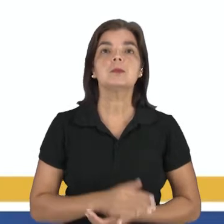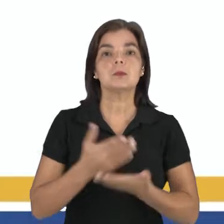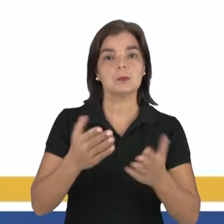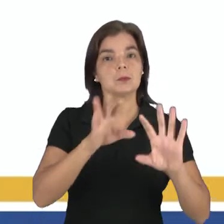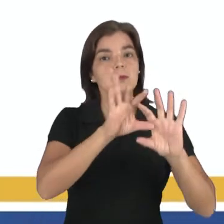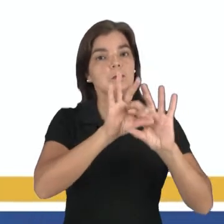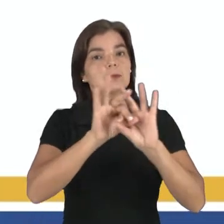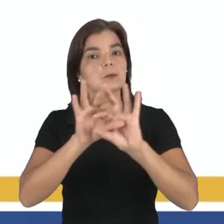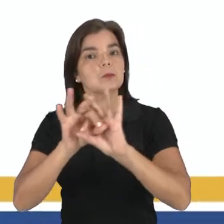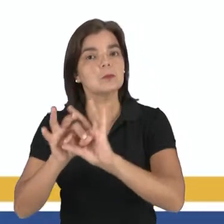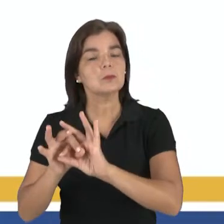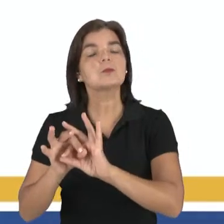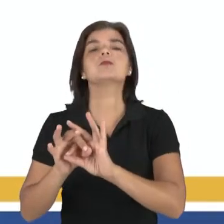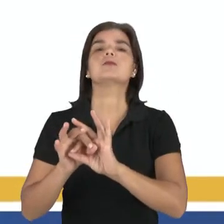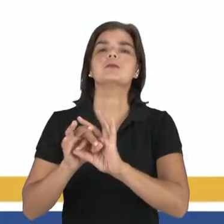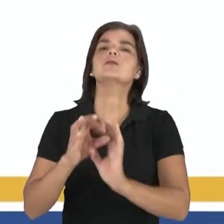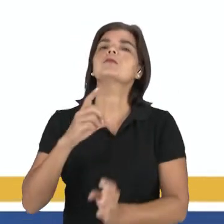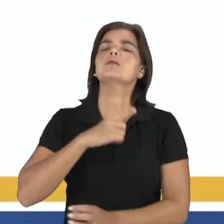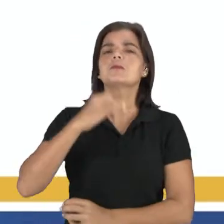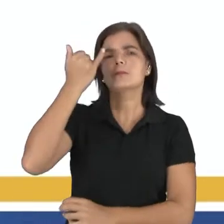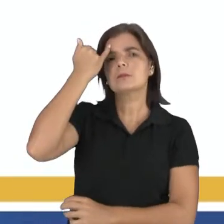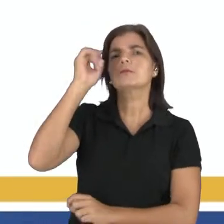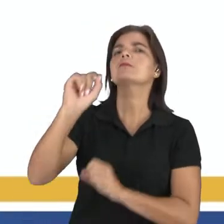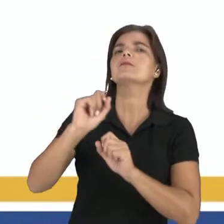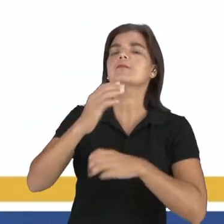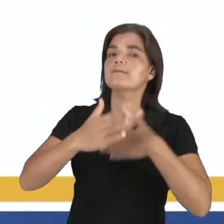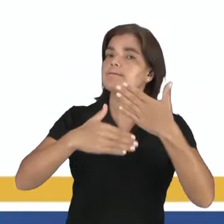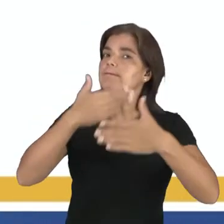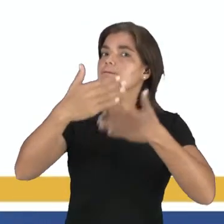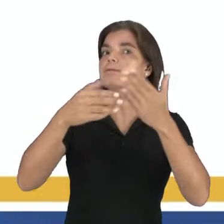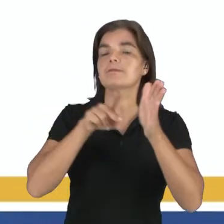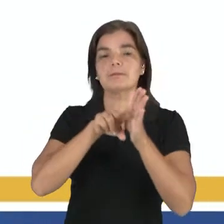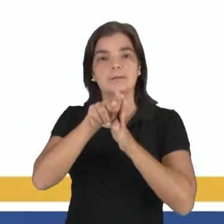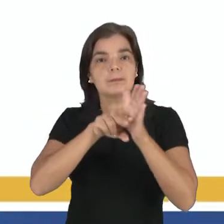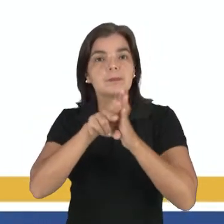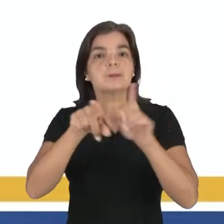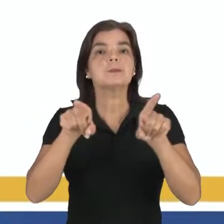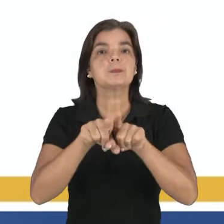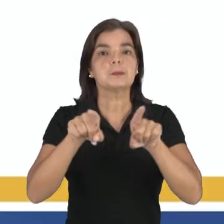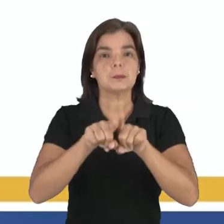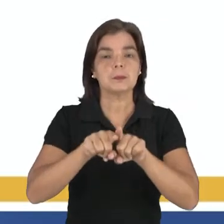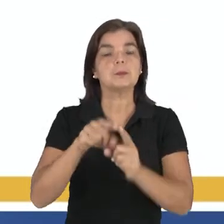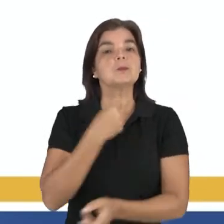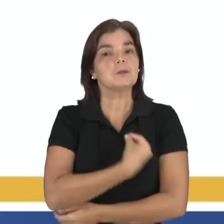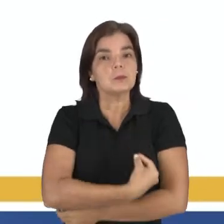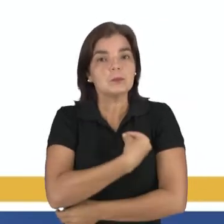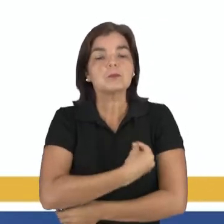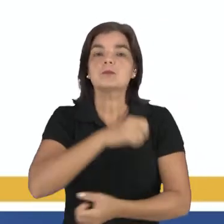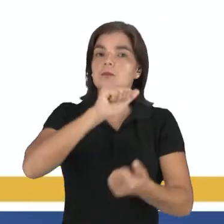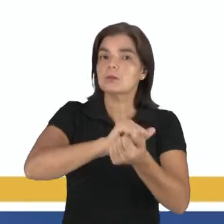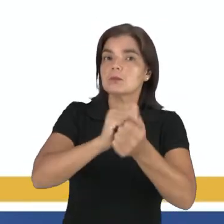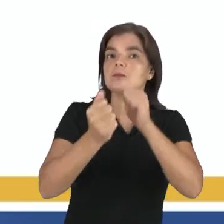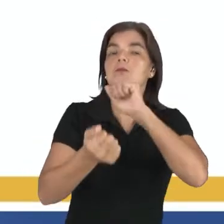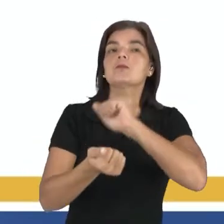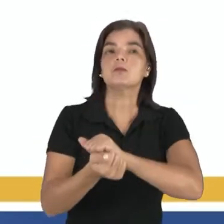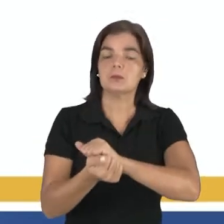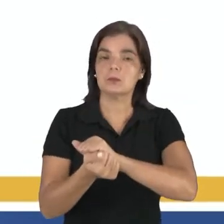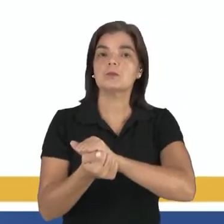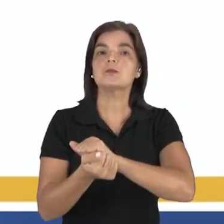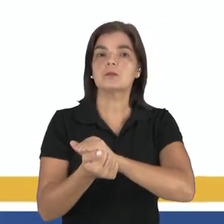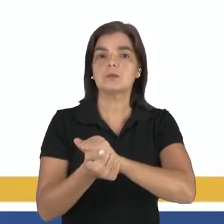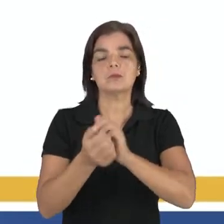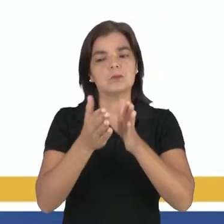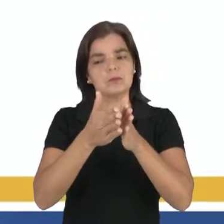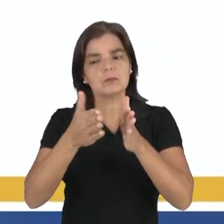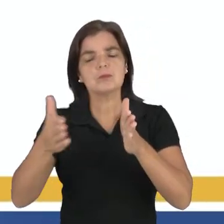Nesse contexto, houve a ideia de evolução biológica, né, em que os seres eles se adaptavam